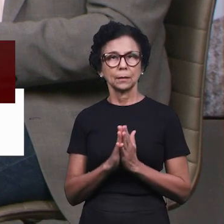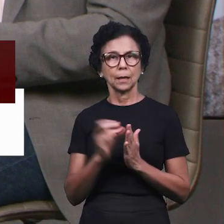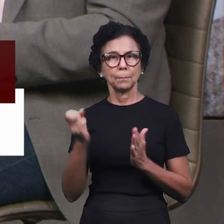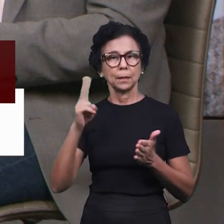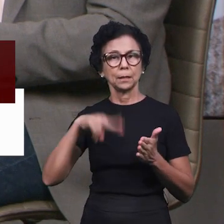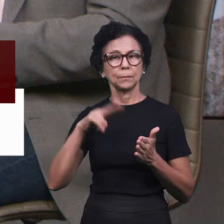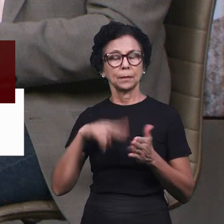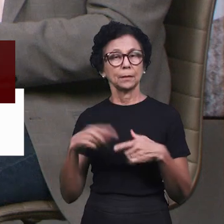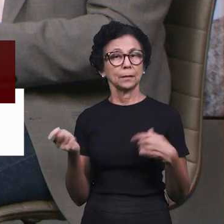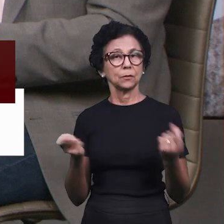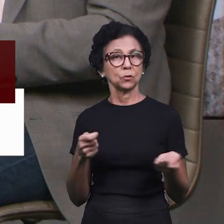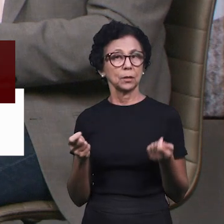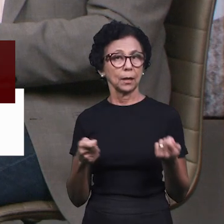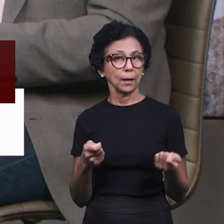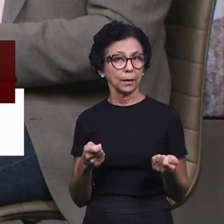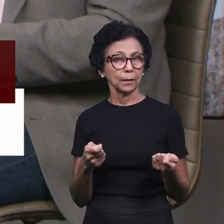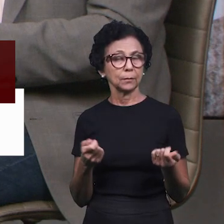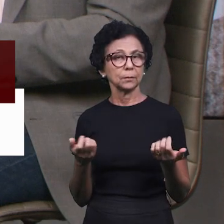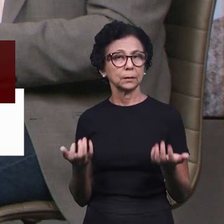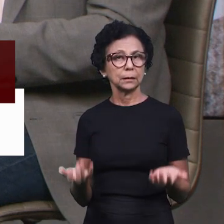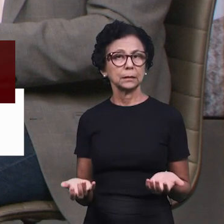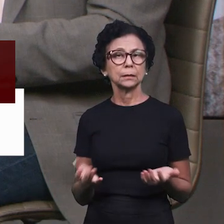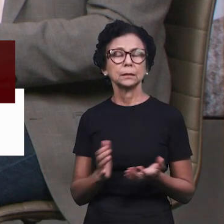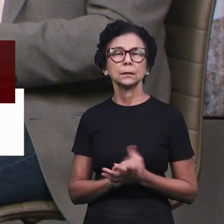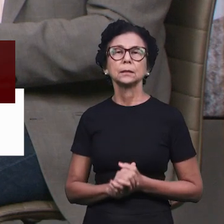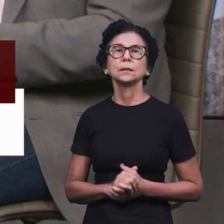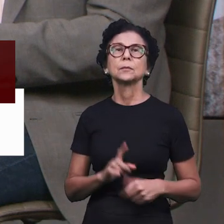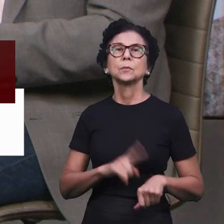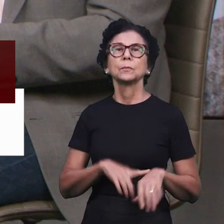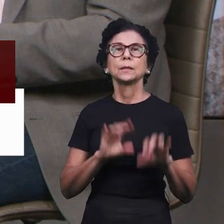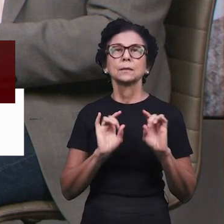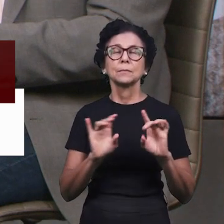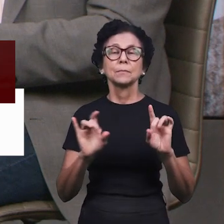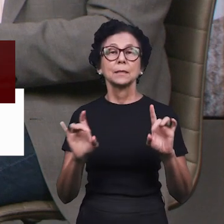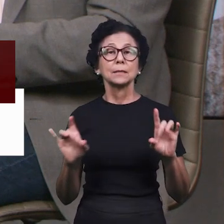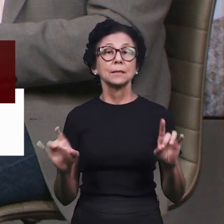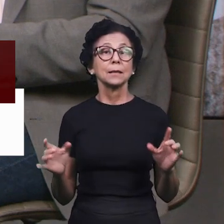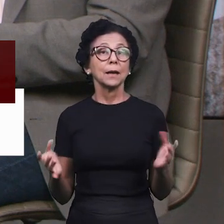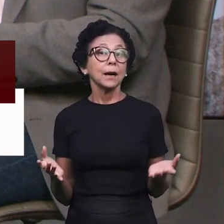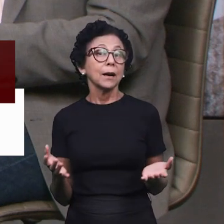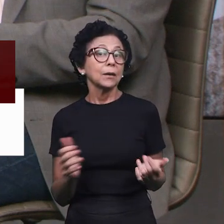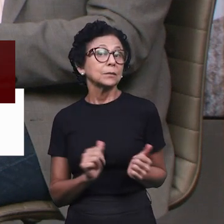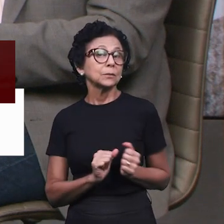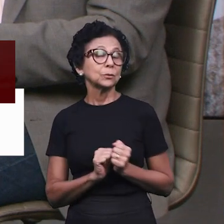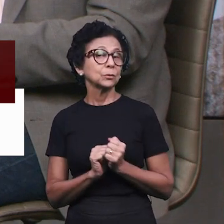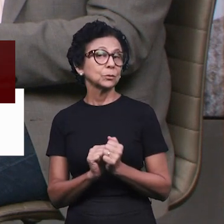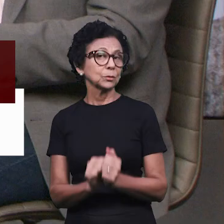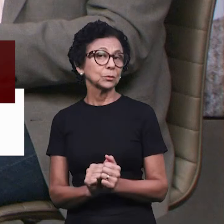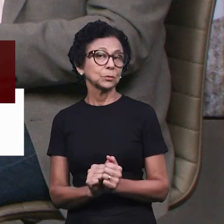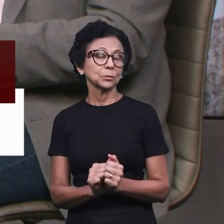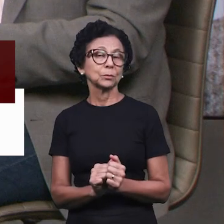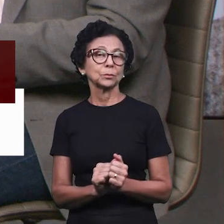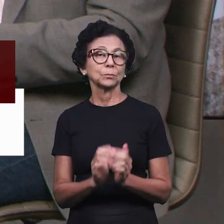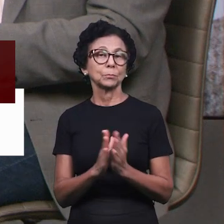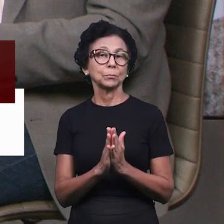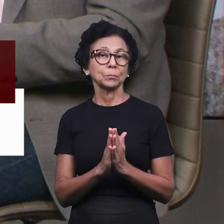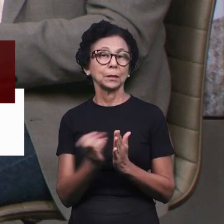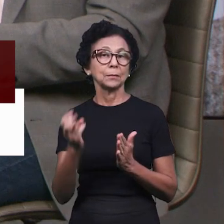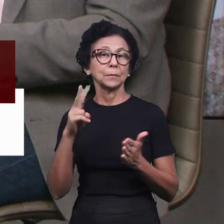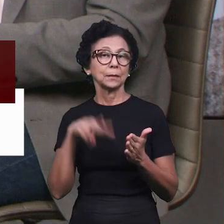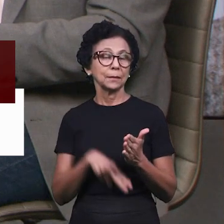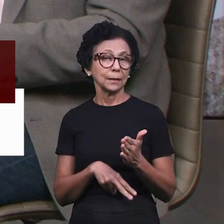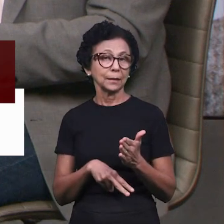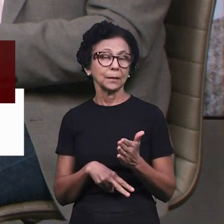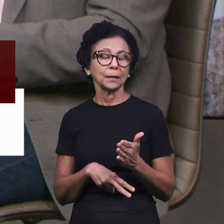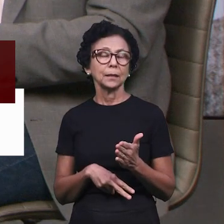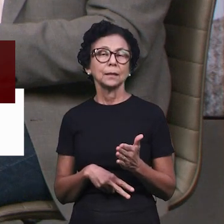da Bíblia, um tempo assim especial do nosso dia que juntos nós lemos a Palavra de Deus. Estamos